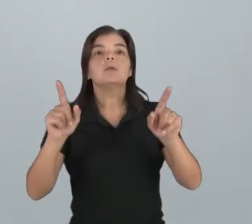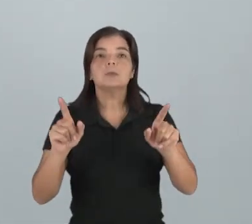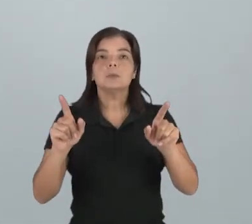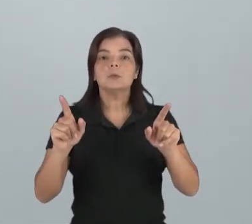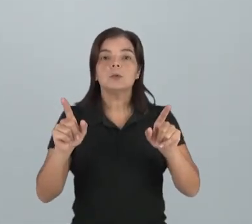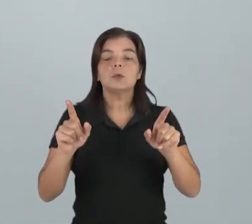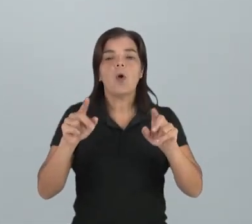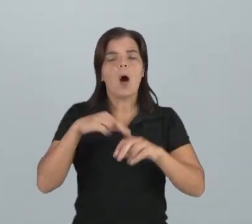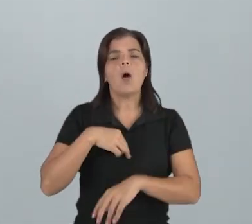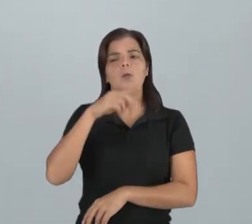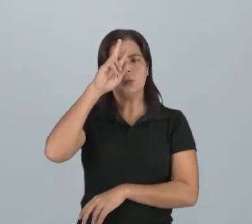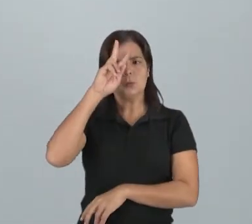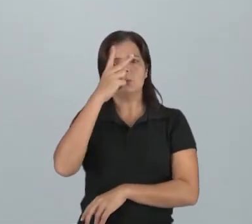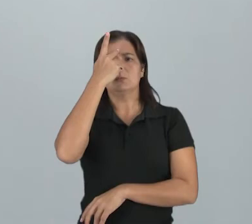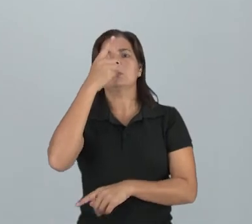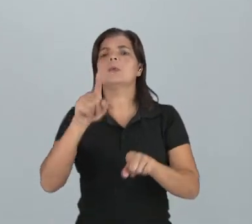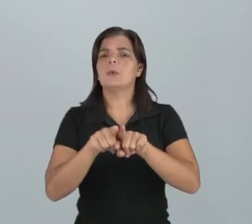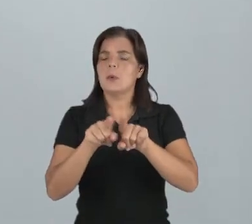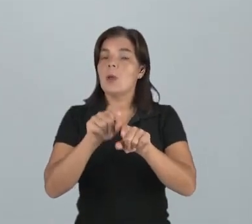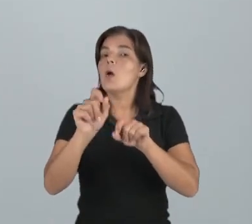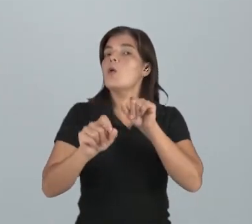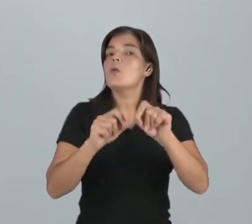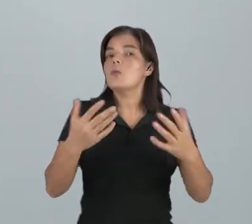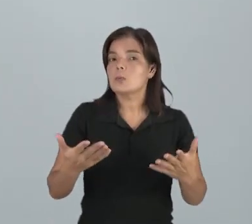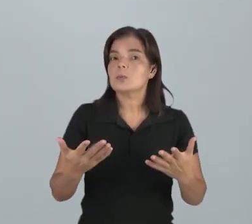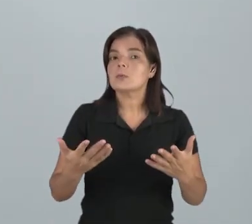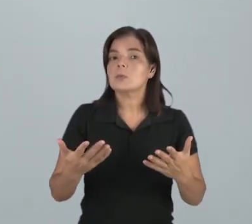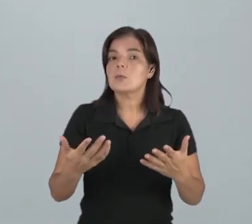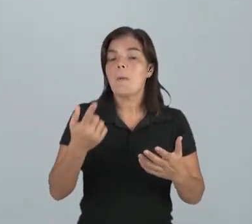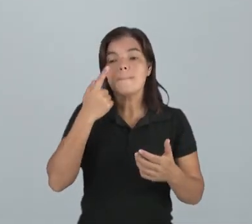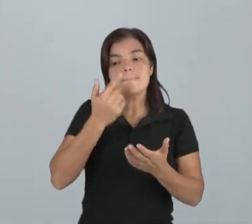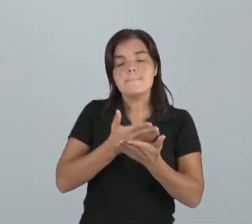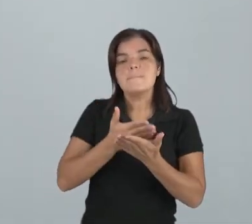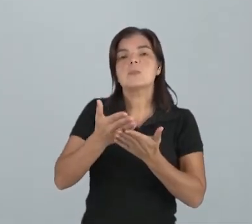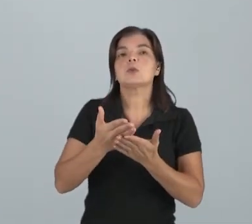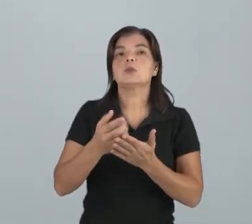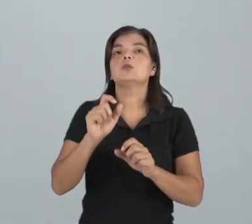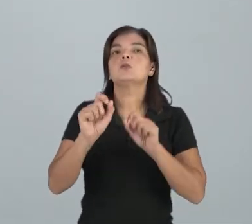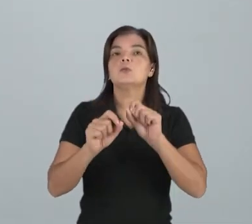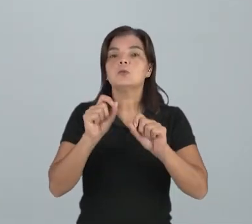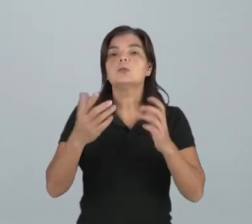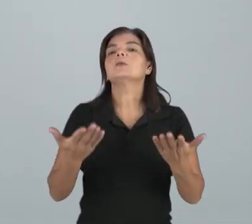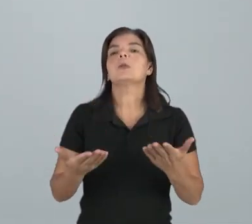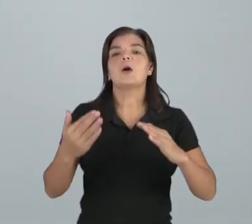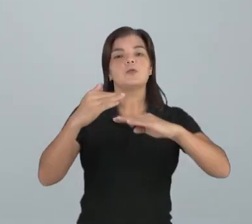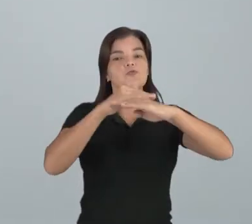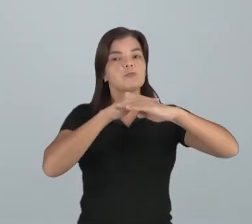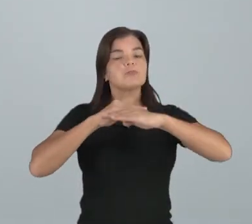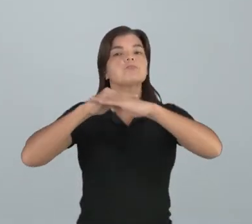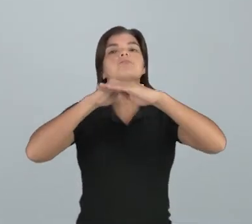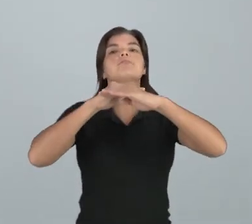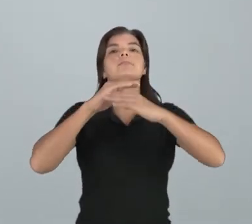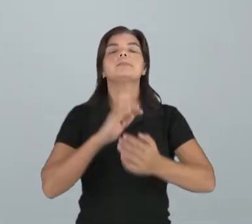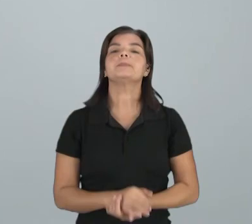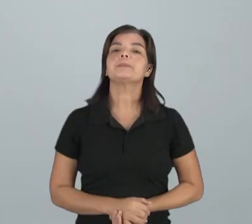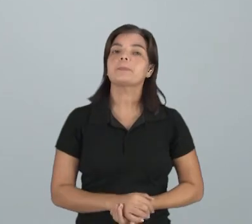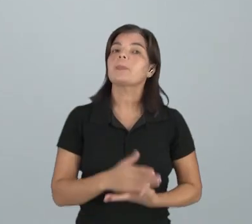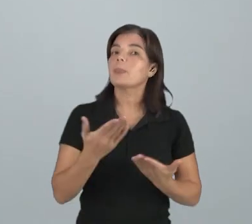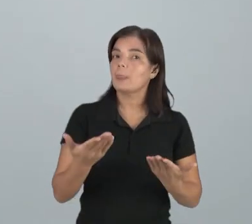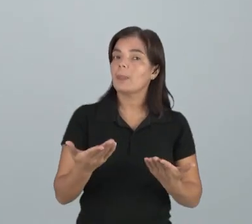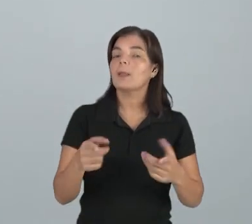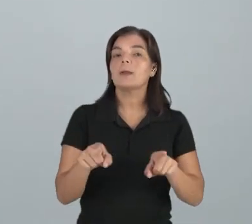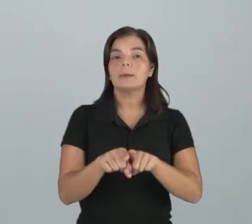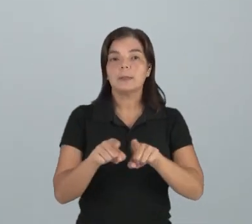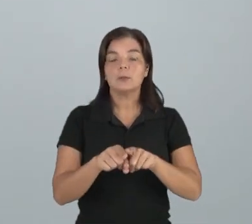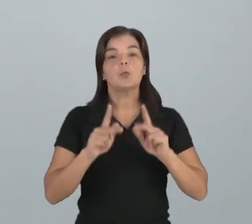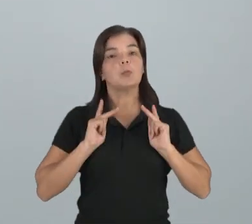ao estranho, é uma forma de estabelecer o primeiro princípio, que é o princípio da igualdade. Então, essa deve ser a